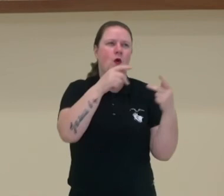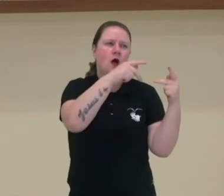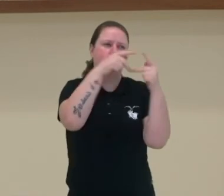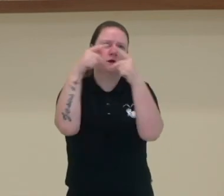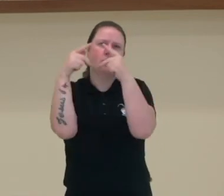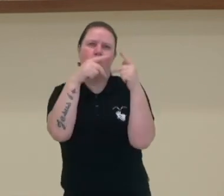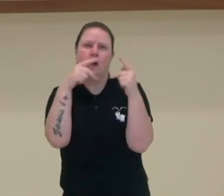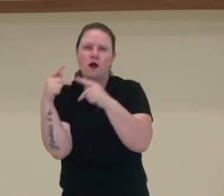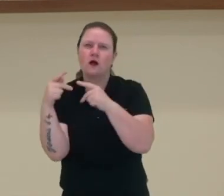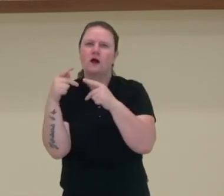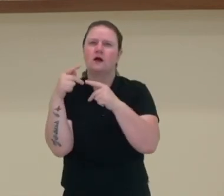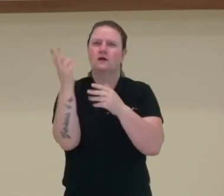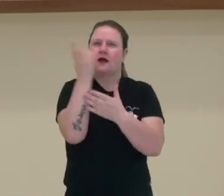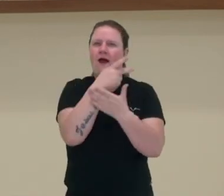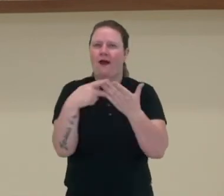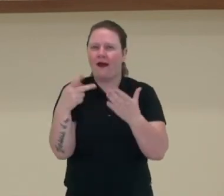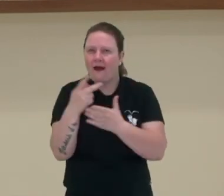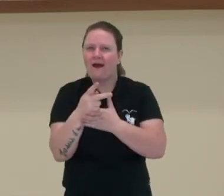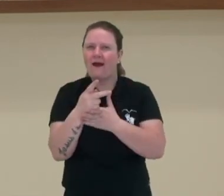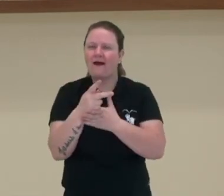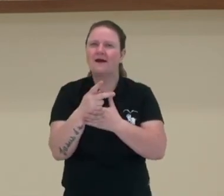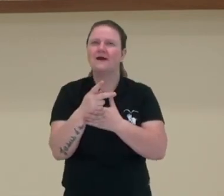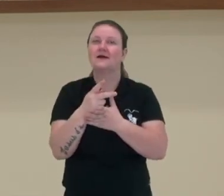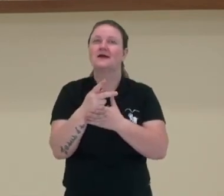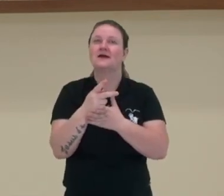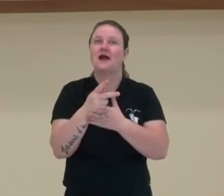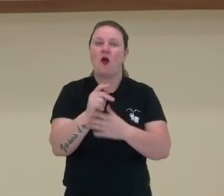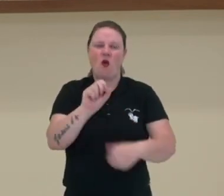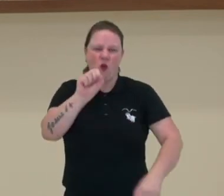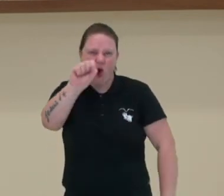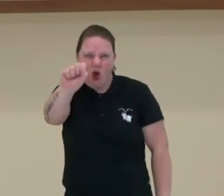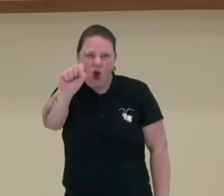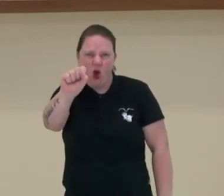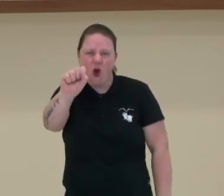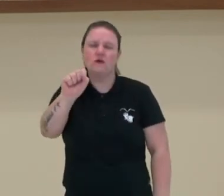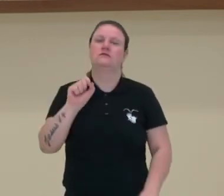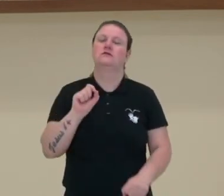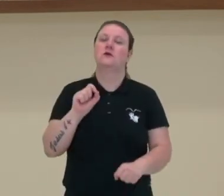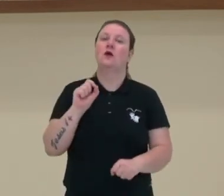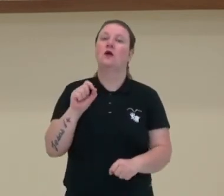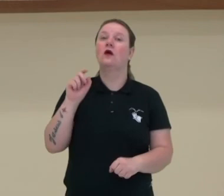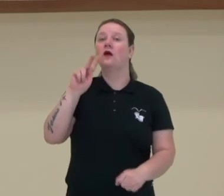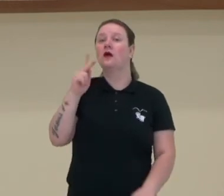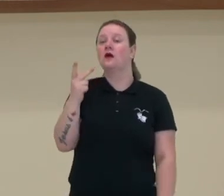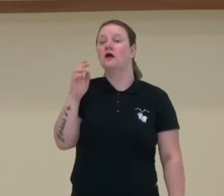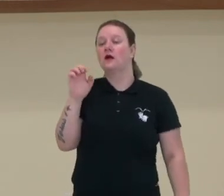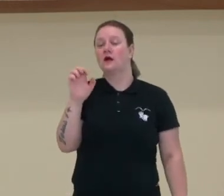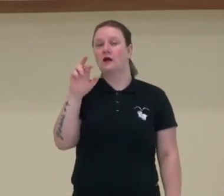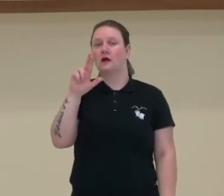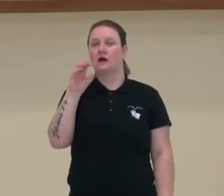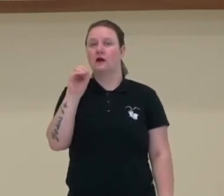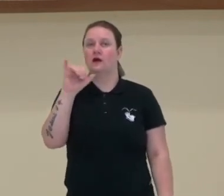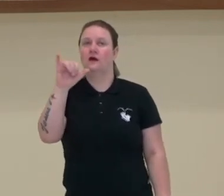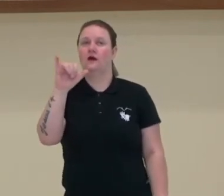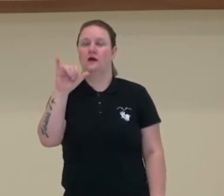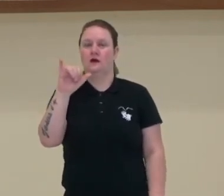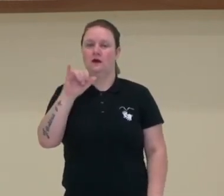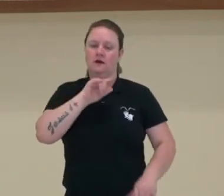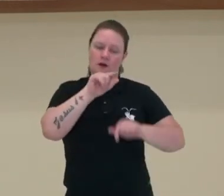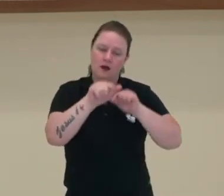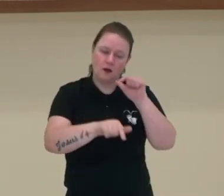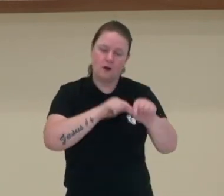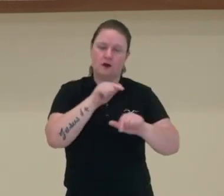na televisão. Então ele está dizendo, olha, este aqui é um herói. Então, ele está diferenciando o herói